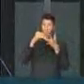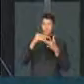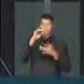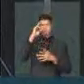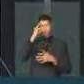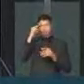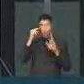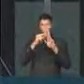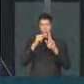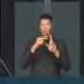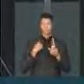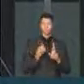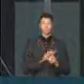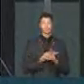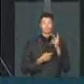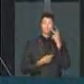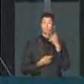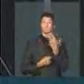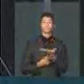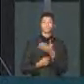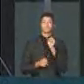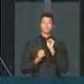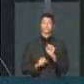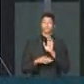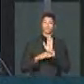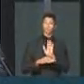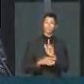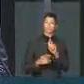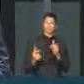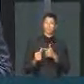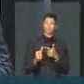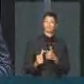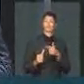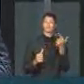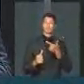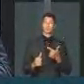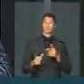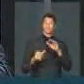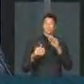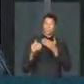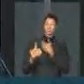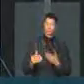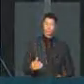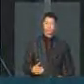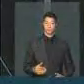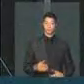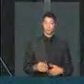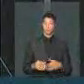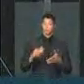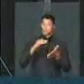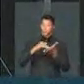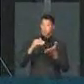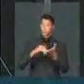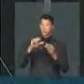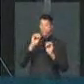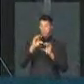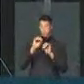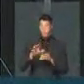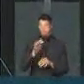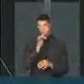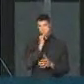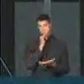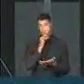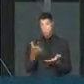lideranças, referências nossas, para que pudessem ajudar no seu primeiro e no seu segundo escalão de governo. A Secretaria de Educação, por